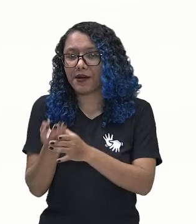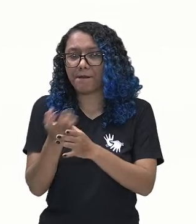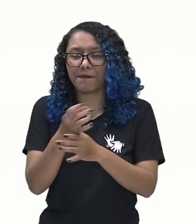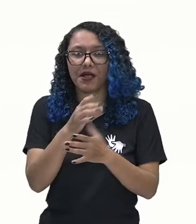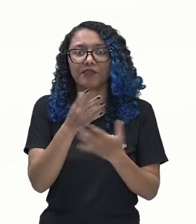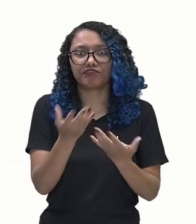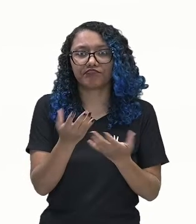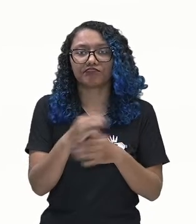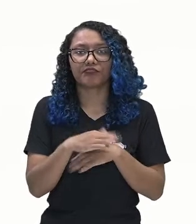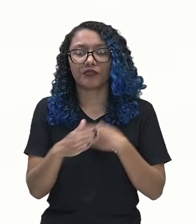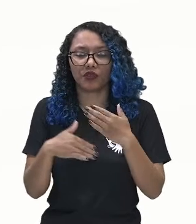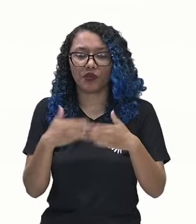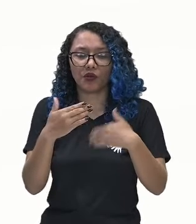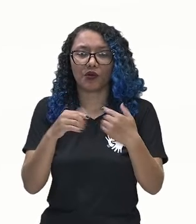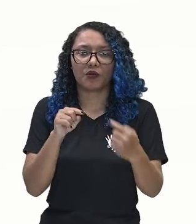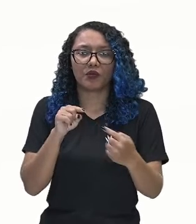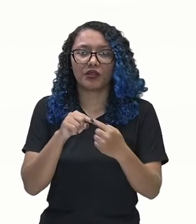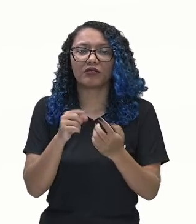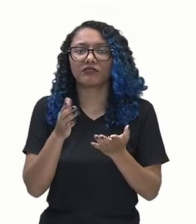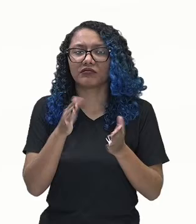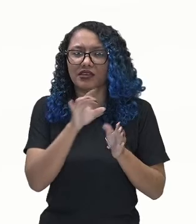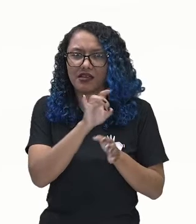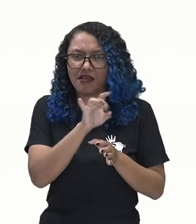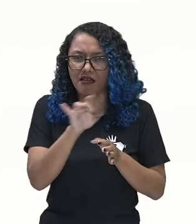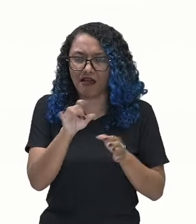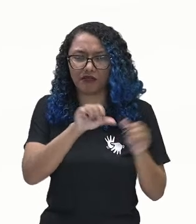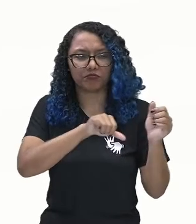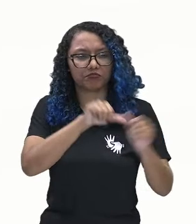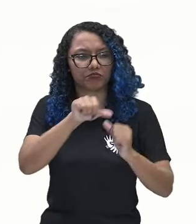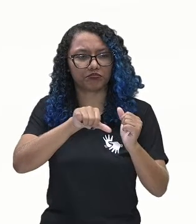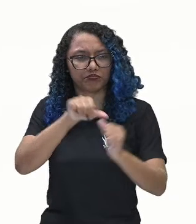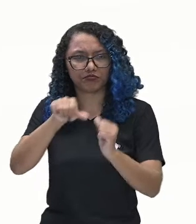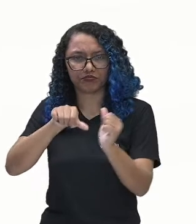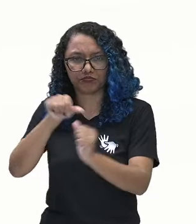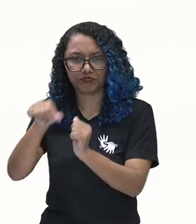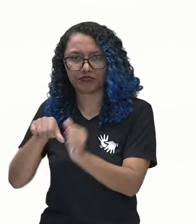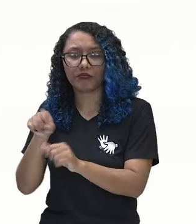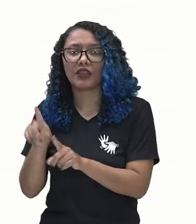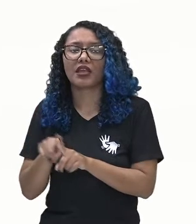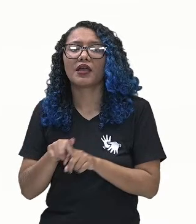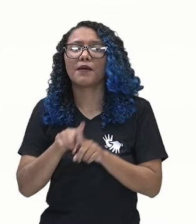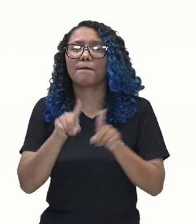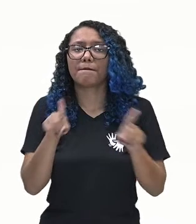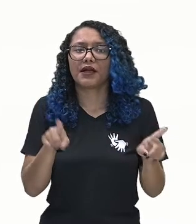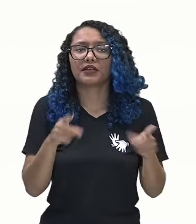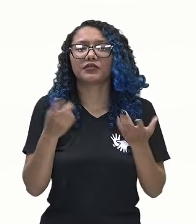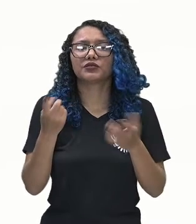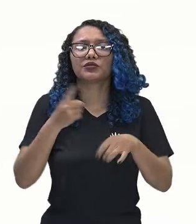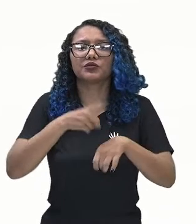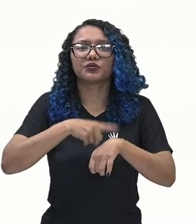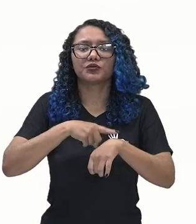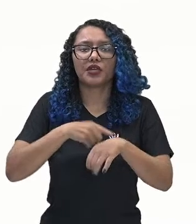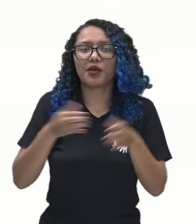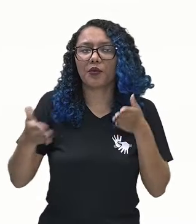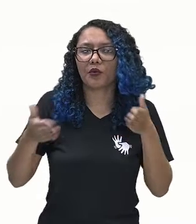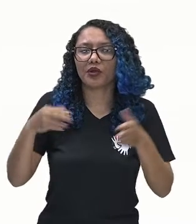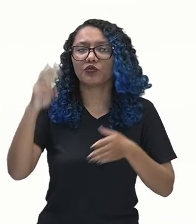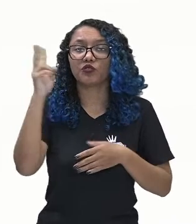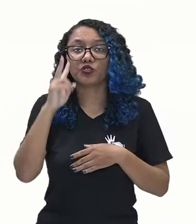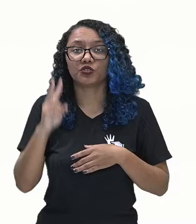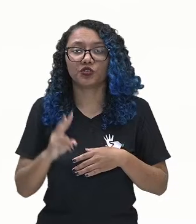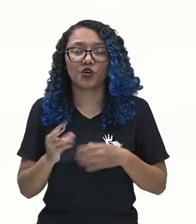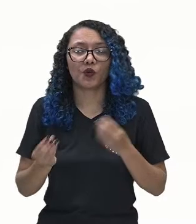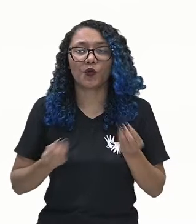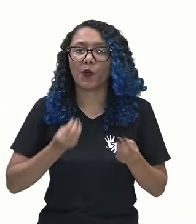das mudanças dessas eras. Já o tempo histórico, gente, a gente vai observar, aí nós temos